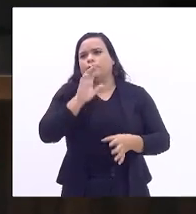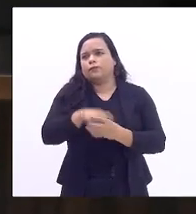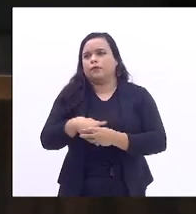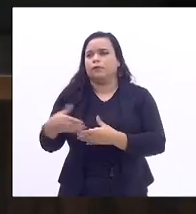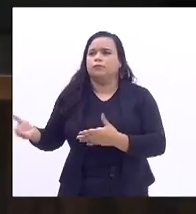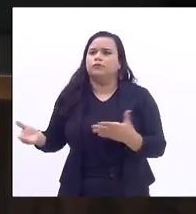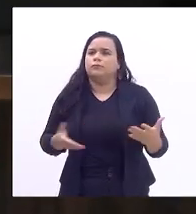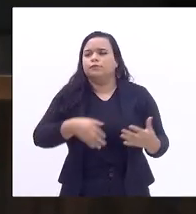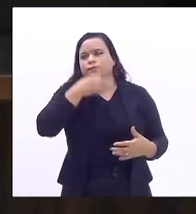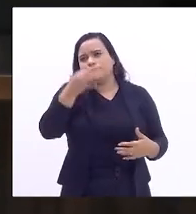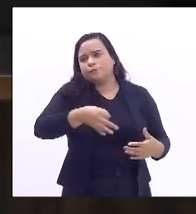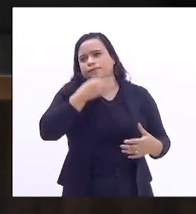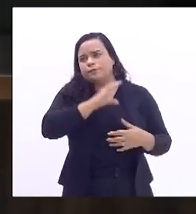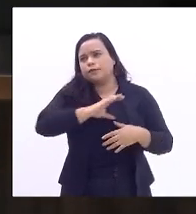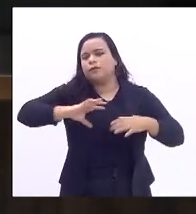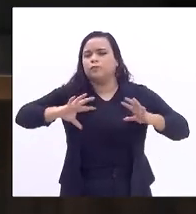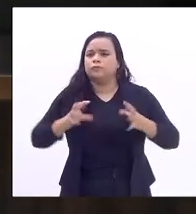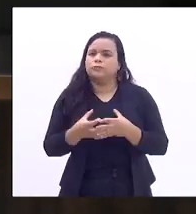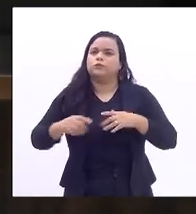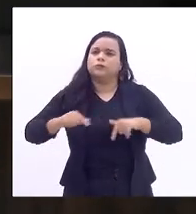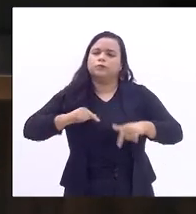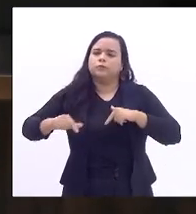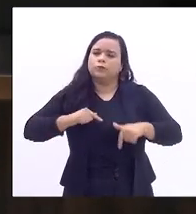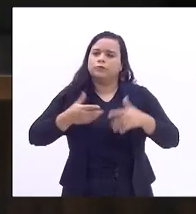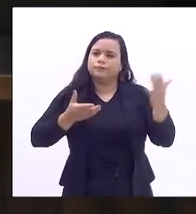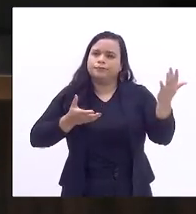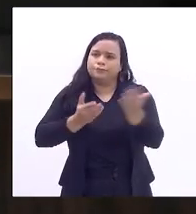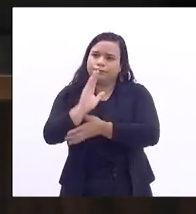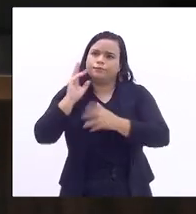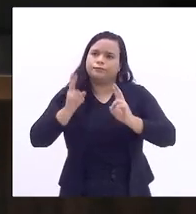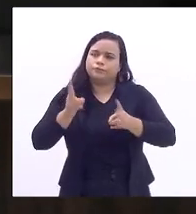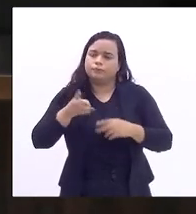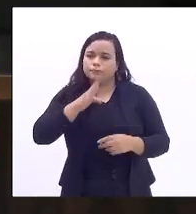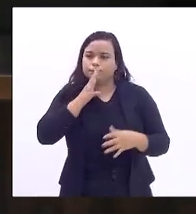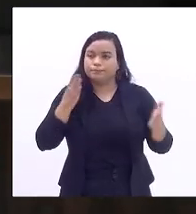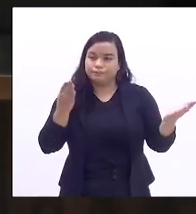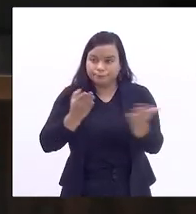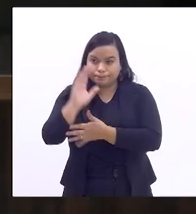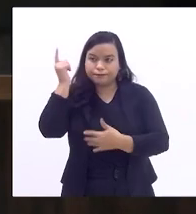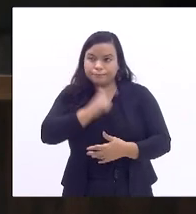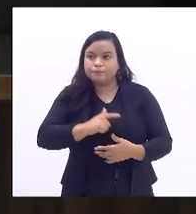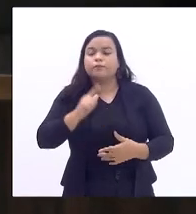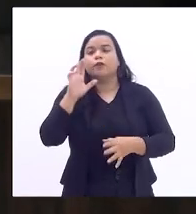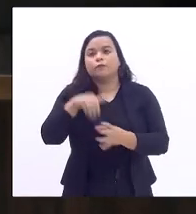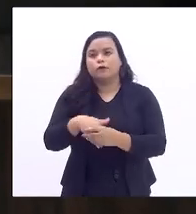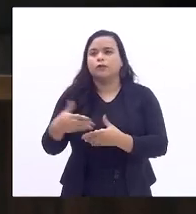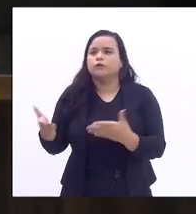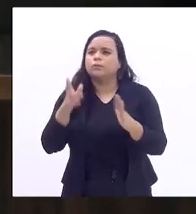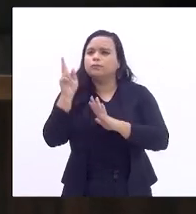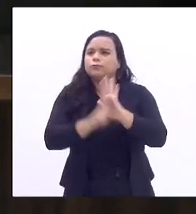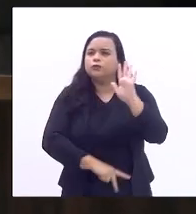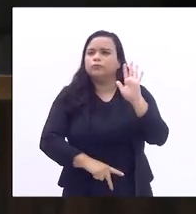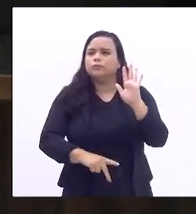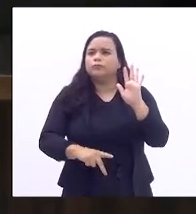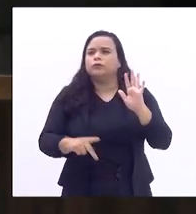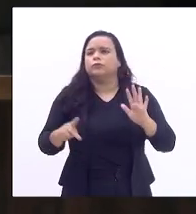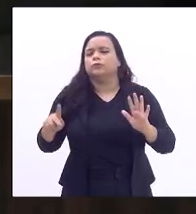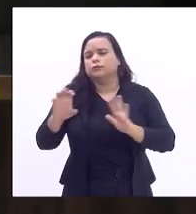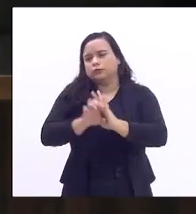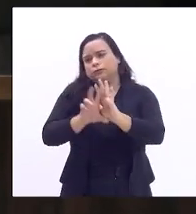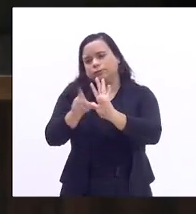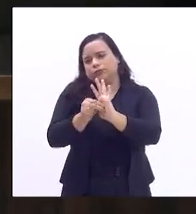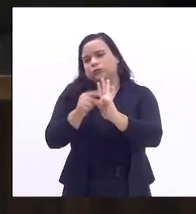o parecer da comissão de trabalho se onde que aprovam permaneçam Como estão aprovado em votação projeto assim